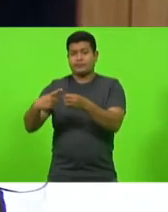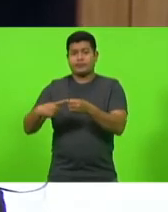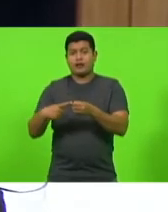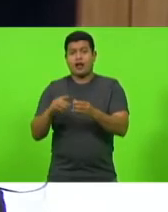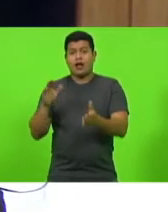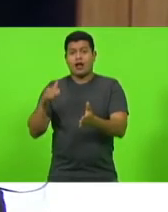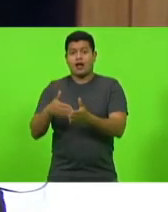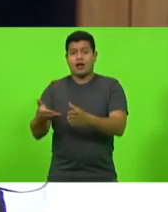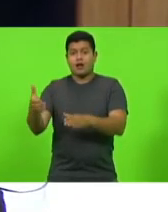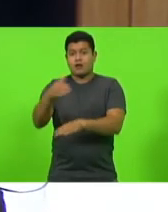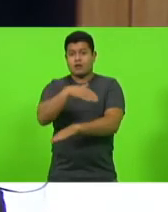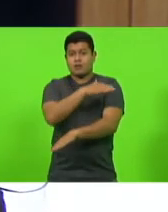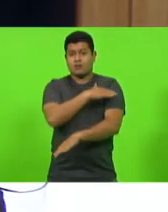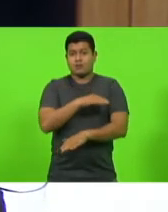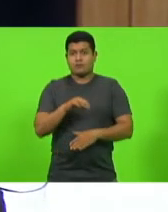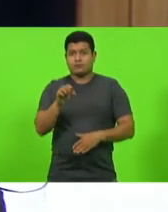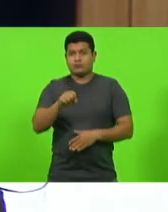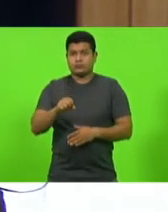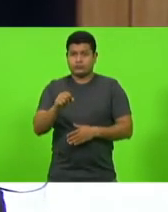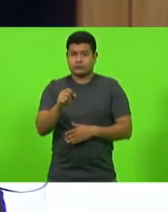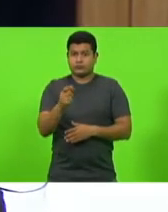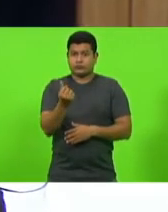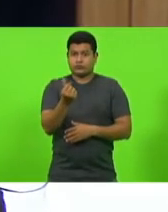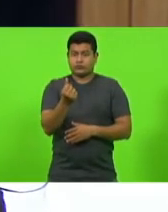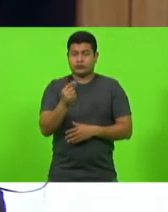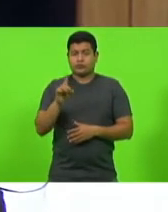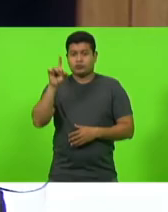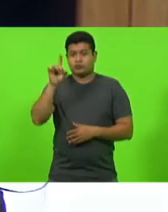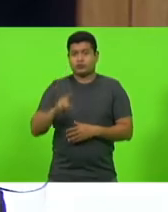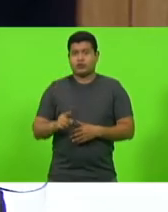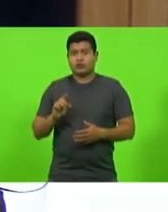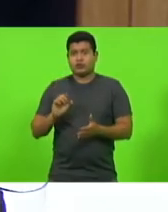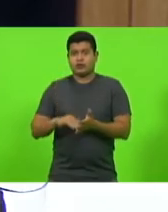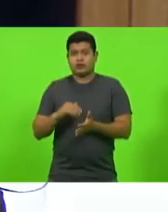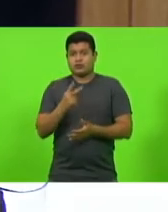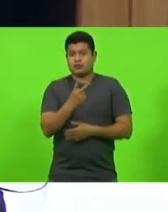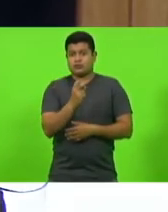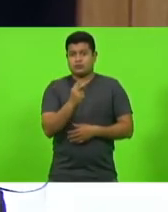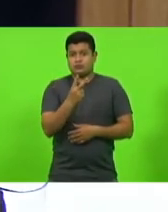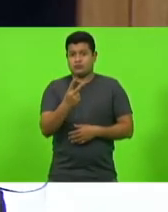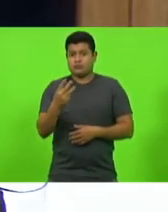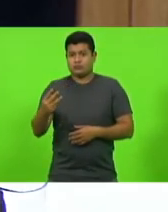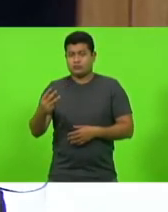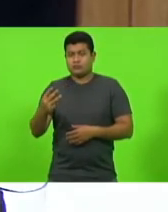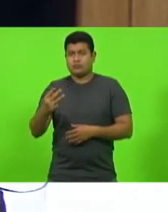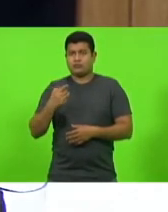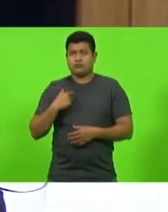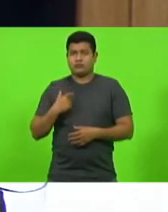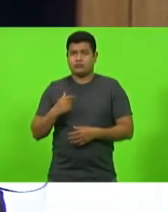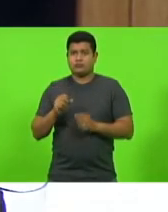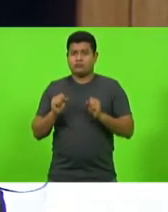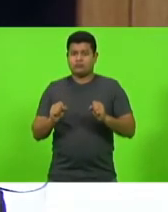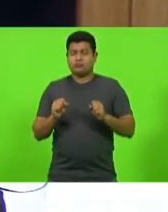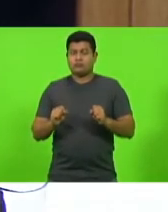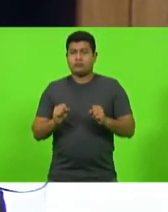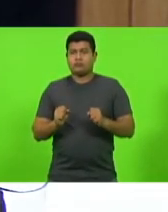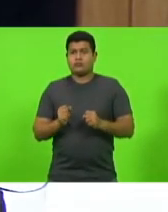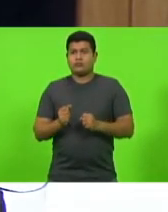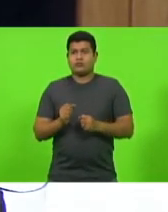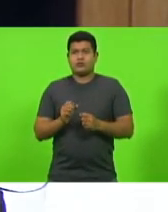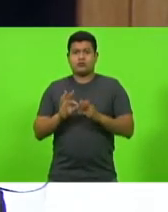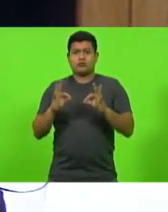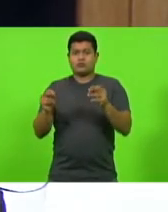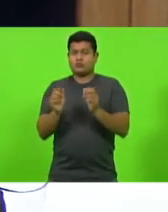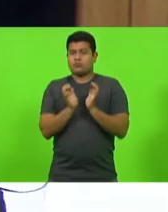concluir os recursos que nós temos ainda direito em 2023, a gente possa ter em todas as APAEs